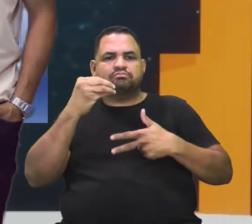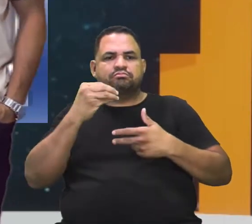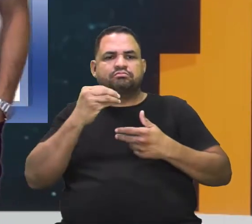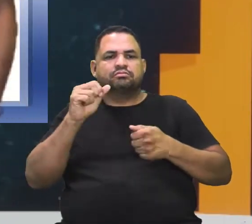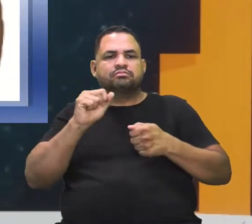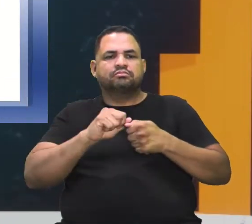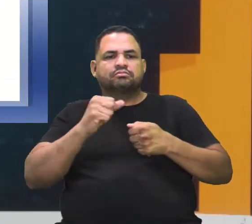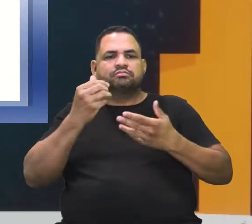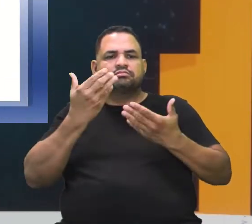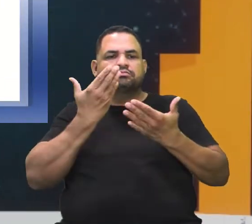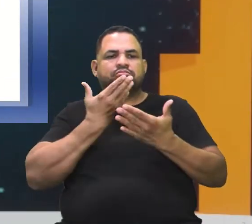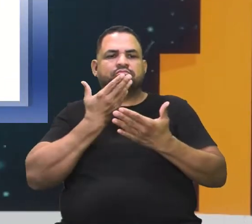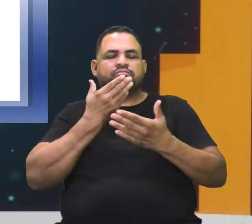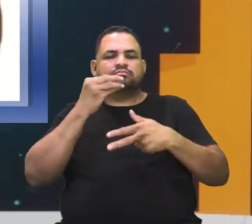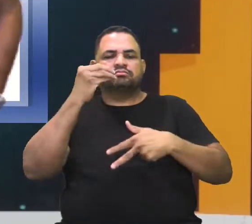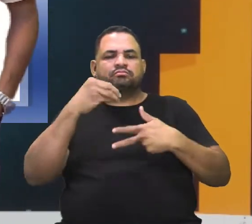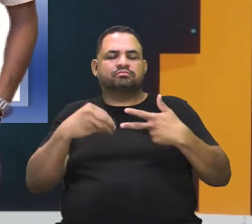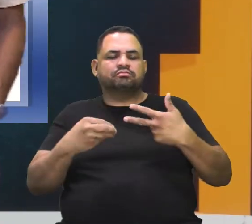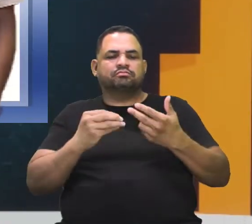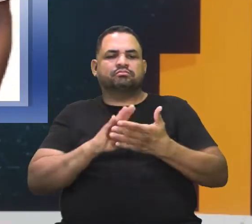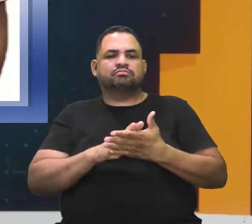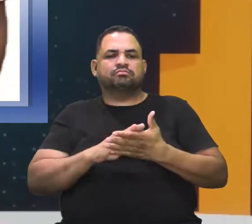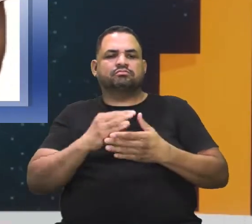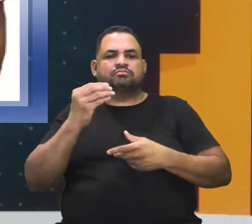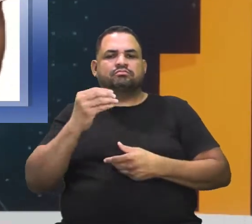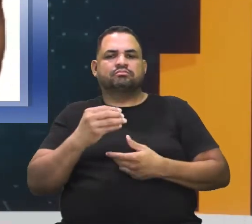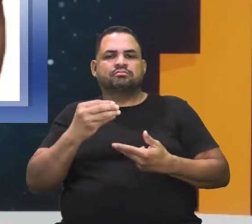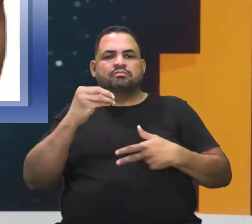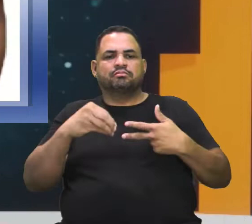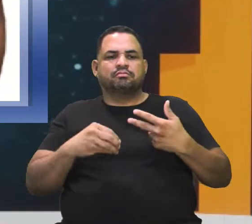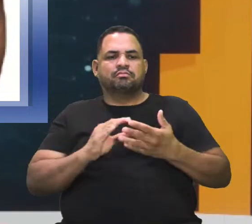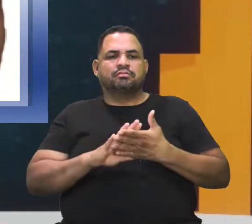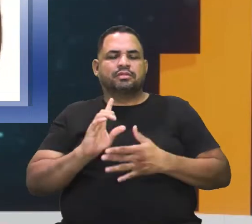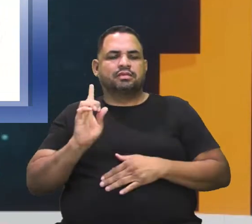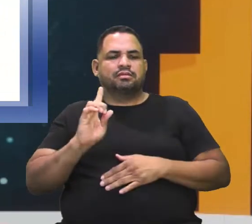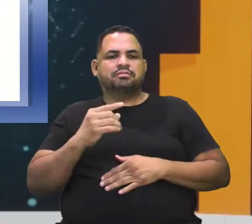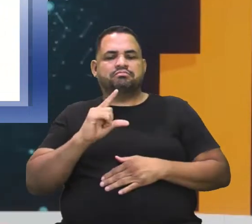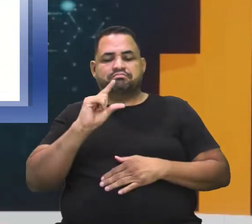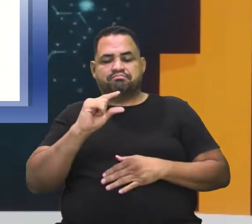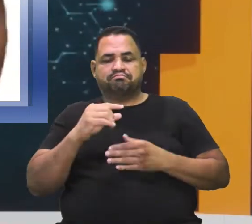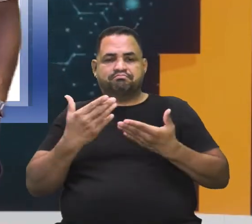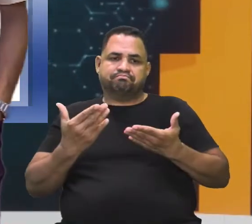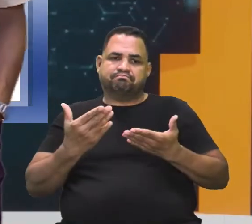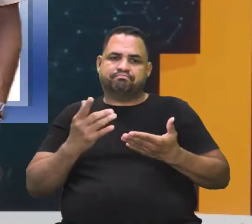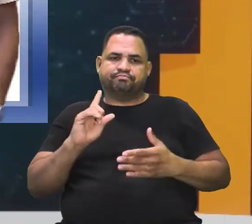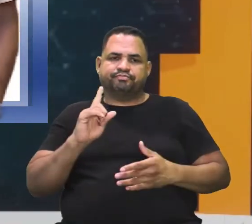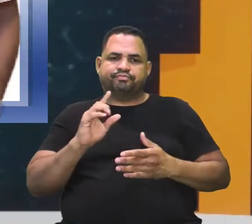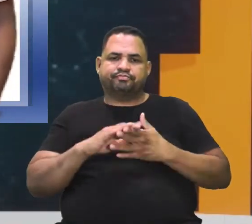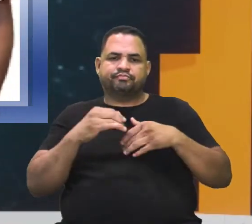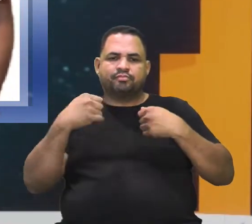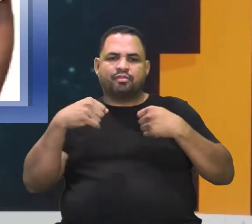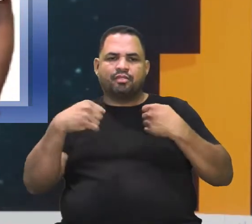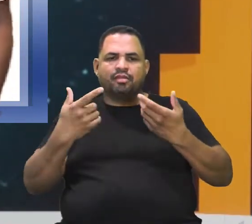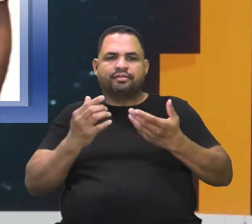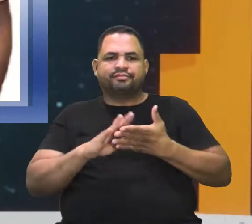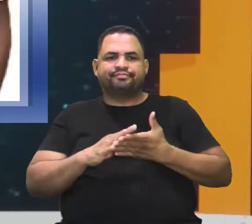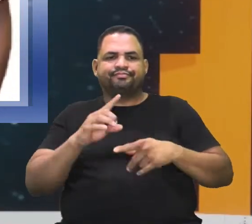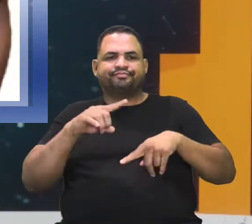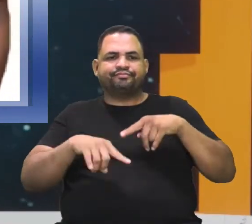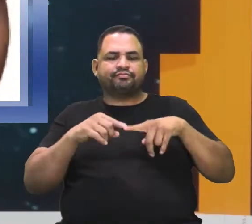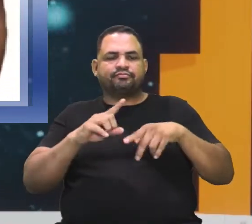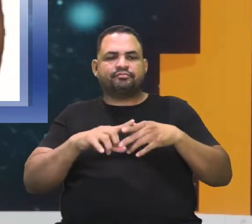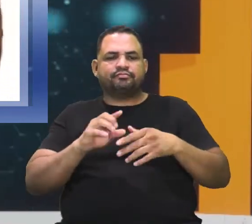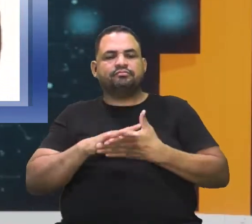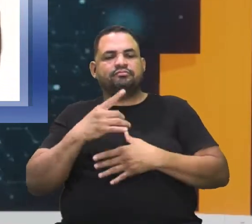mesmo. Gente, as aulas do primeiro ano são 96. Uau! Não é pouca coisa, não. Então, o que vocês precisarem de recurso, vai